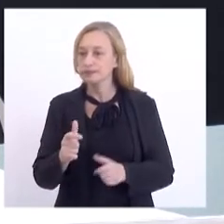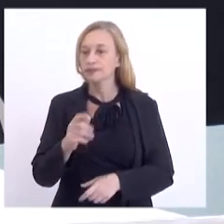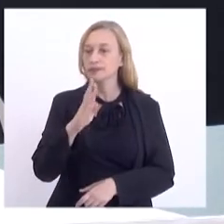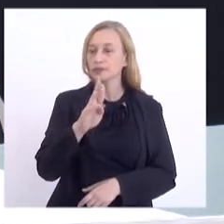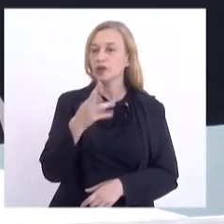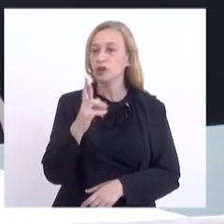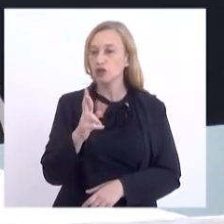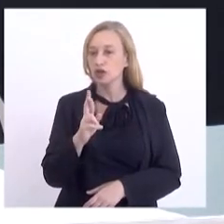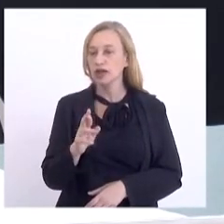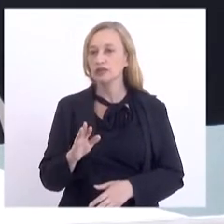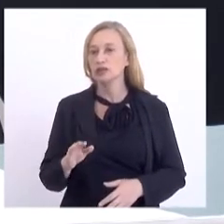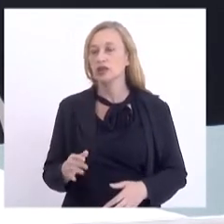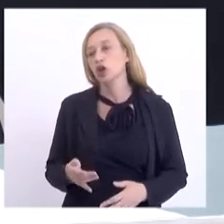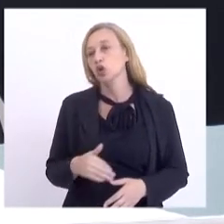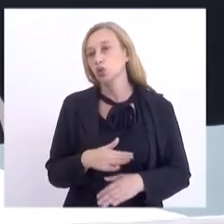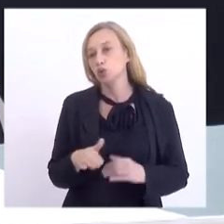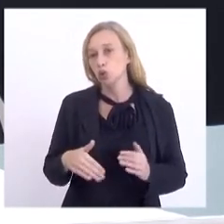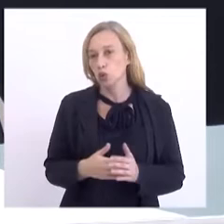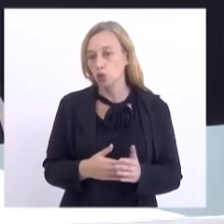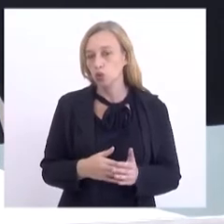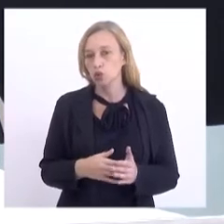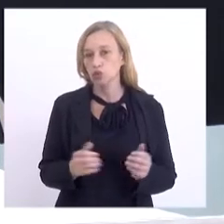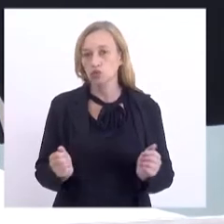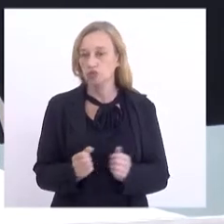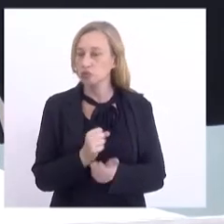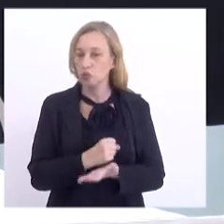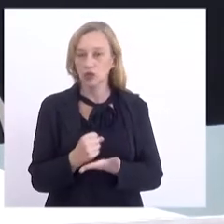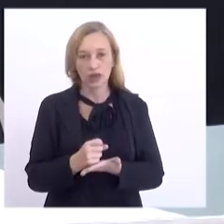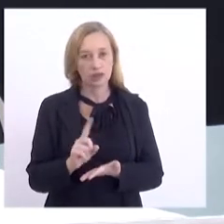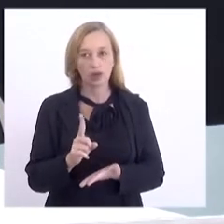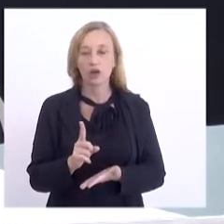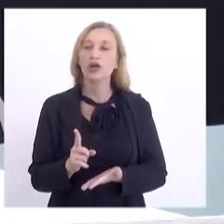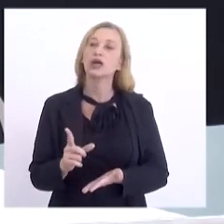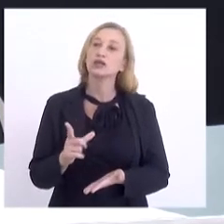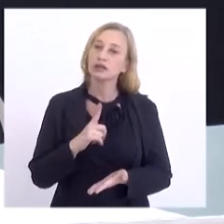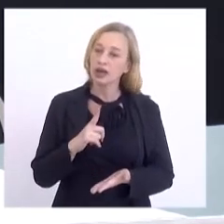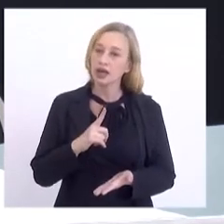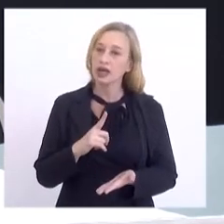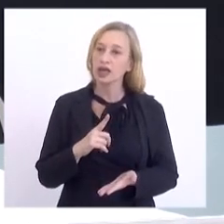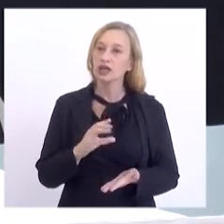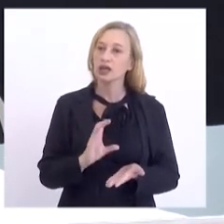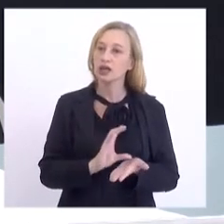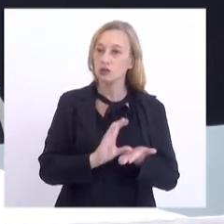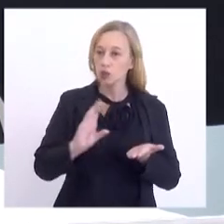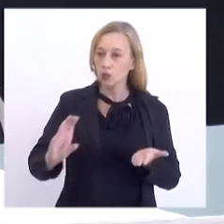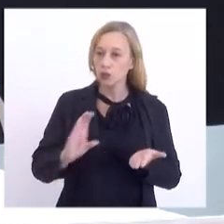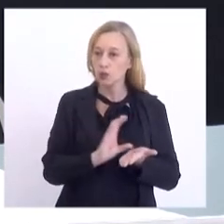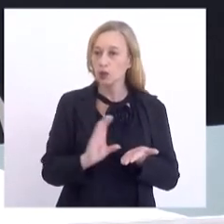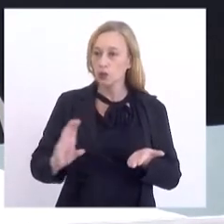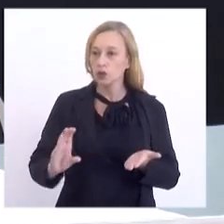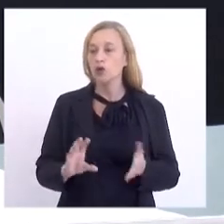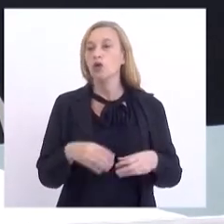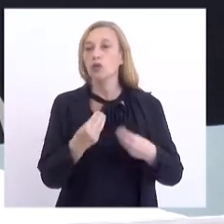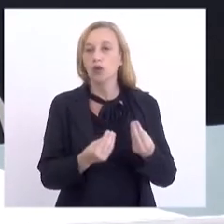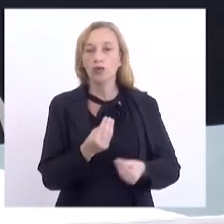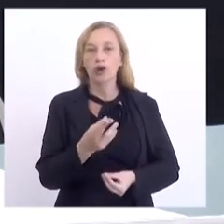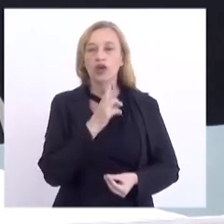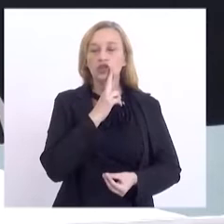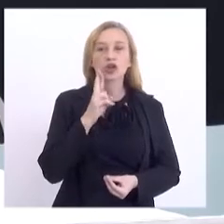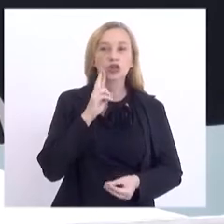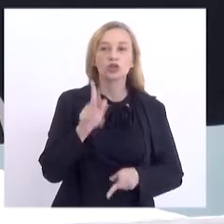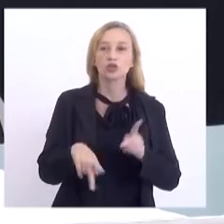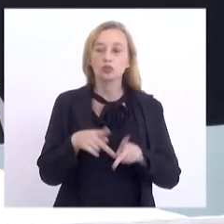de reais Nem tudo são através de contratos né então tem trem repasse fundo a fundo que ficou no restaurante do povo por